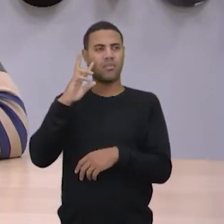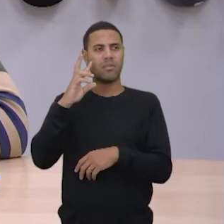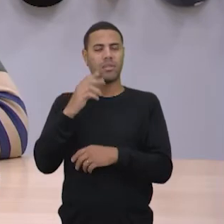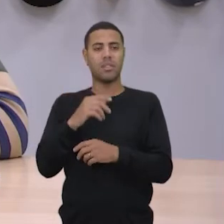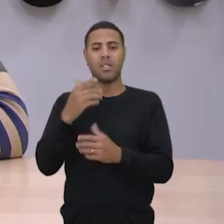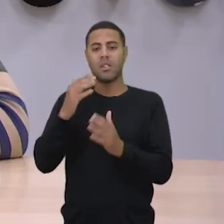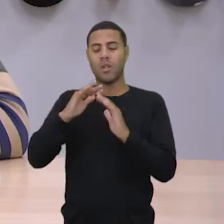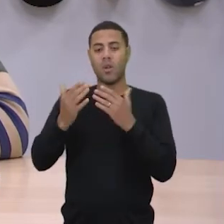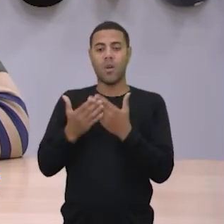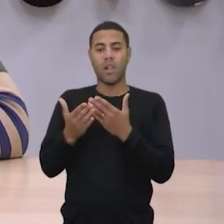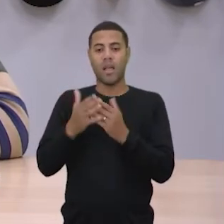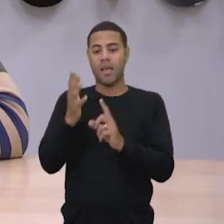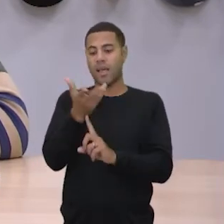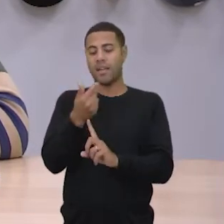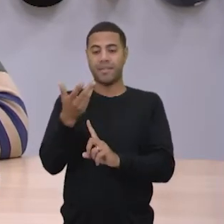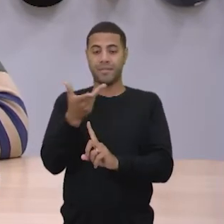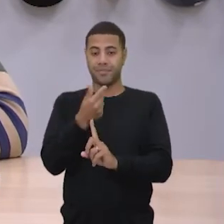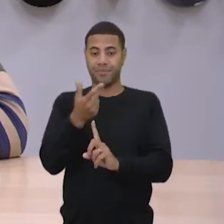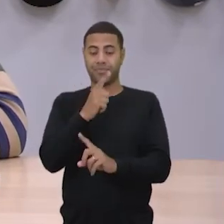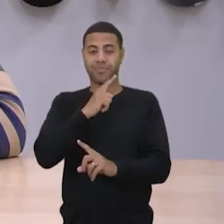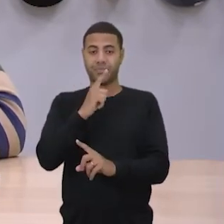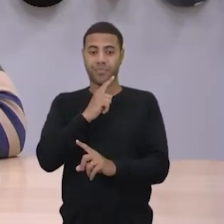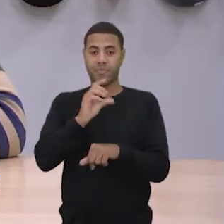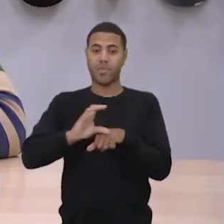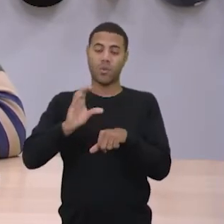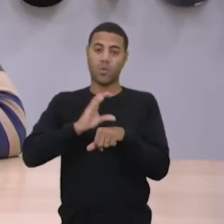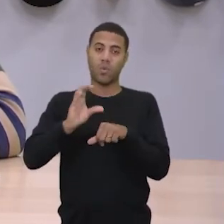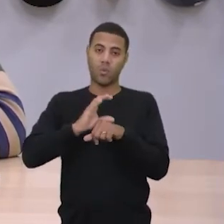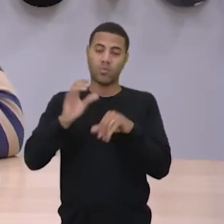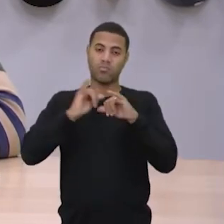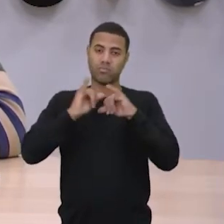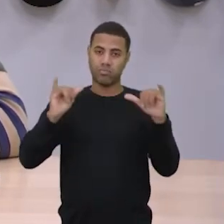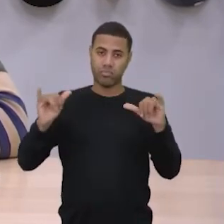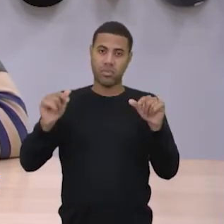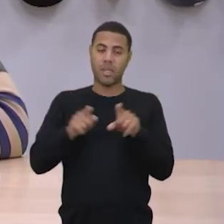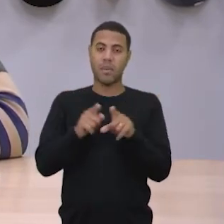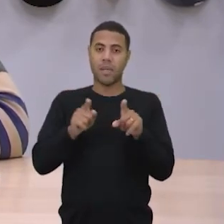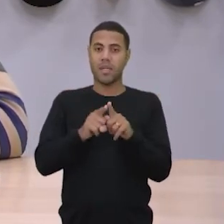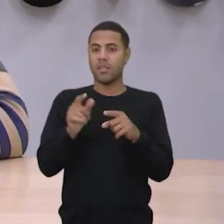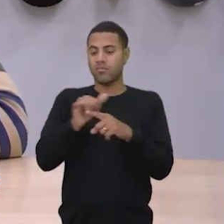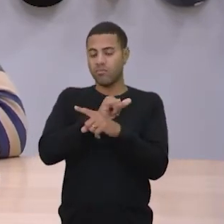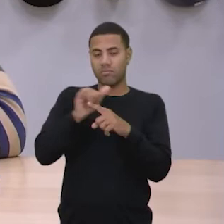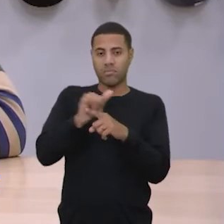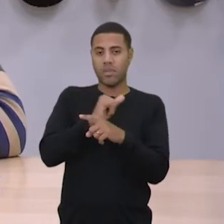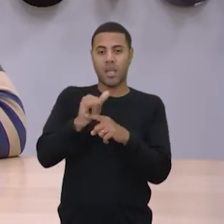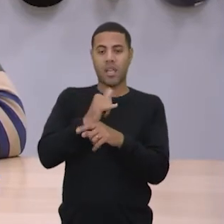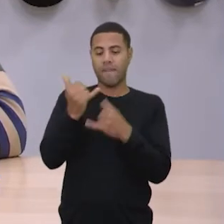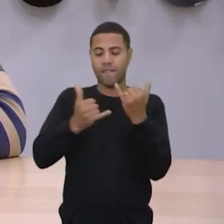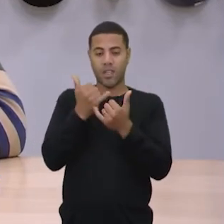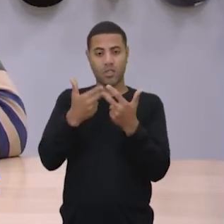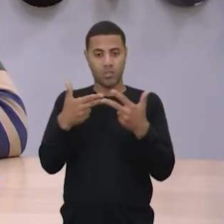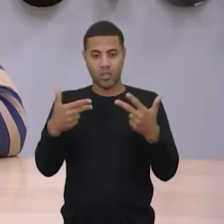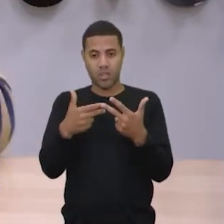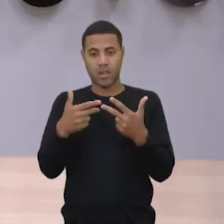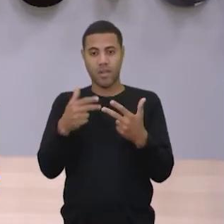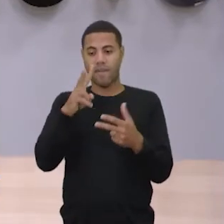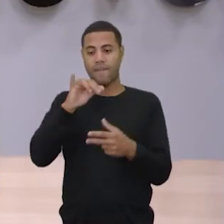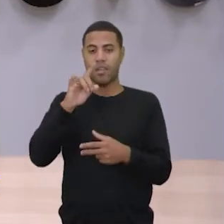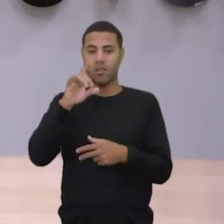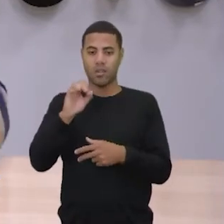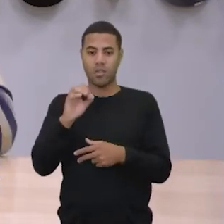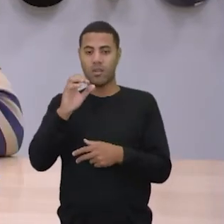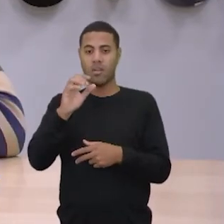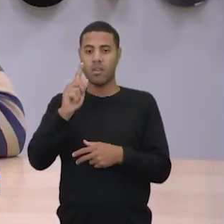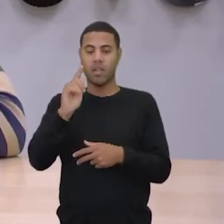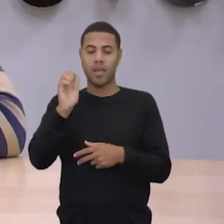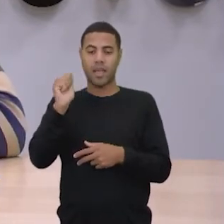escola de arte, né? E lá tinha curso de publicidade, design de games, né? Então, se eles não